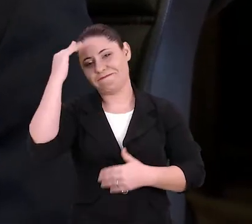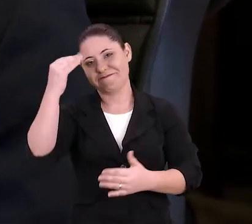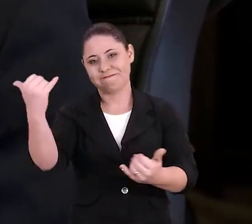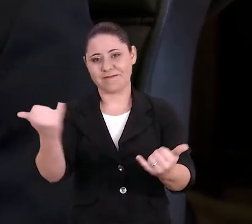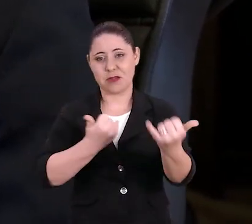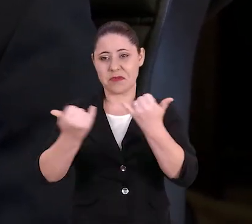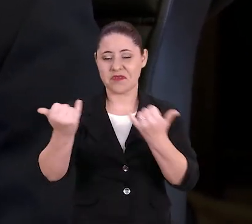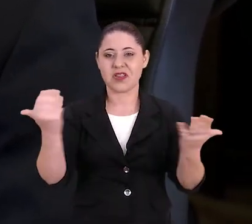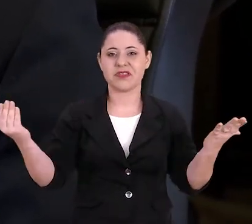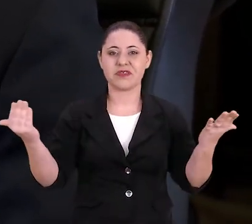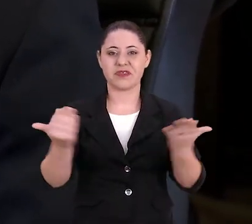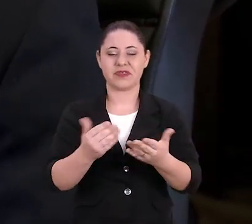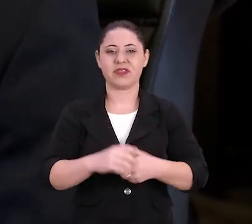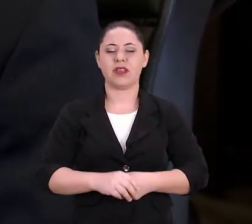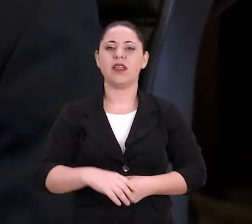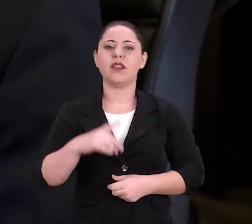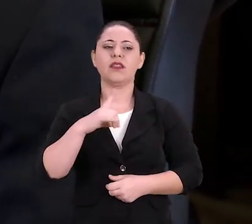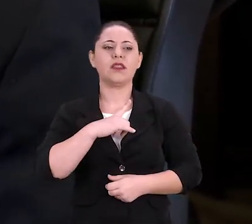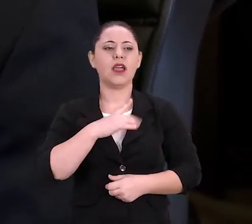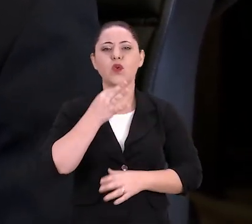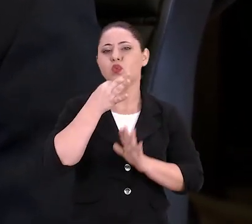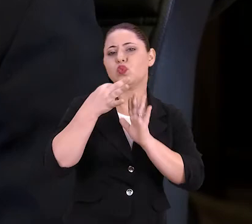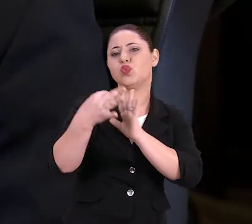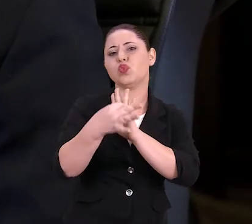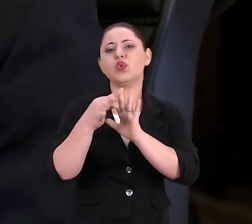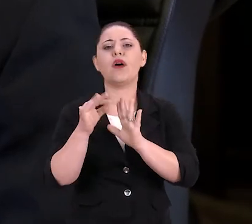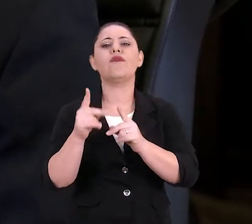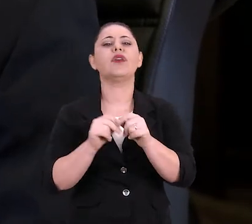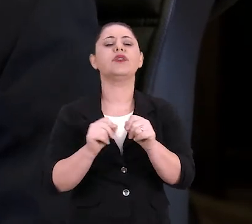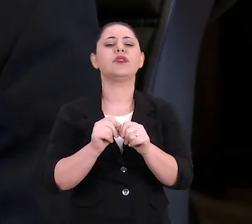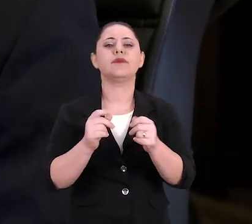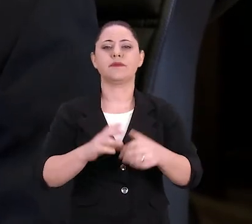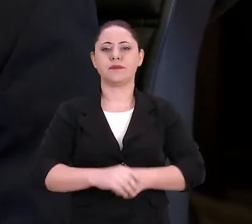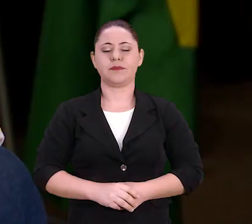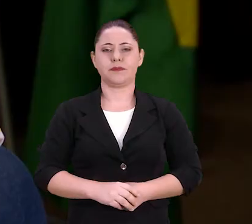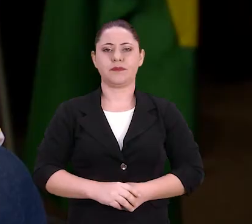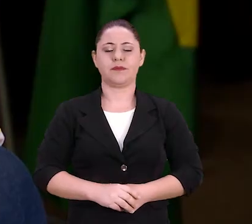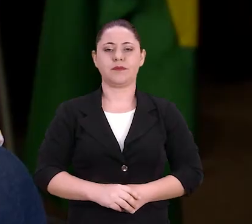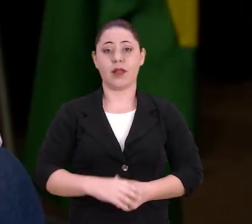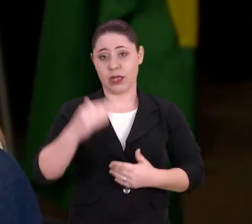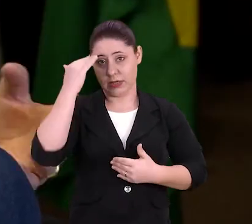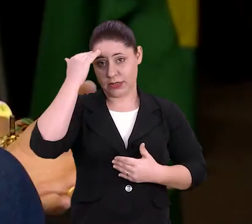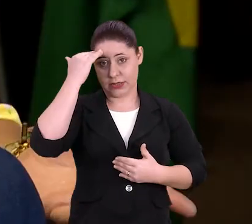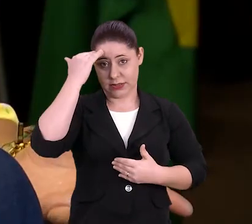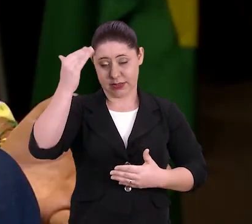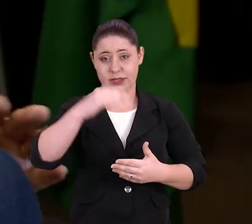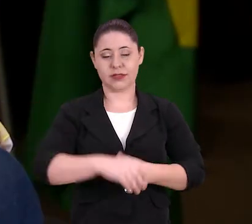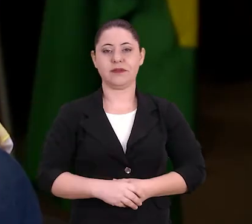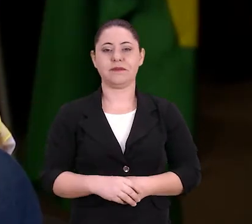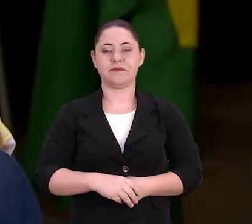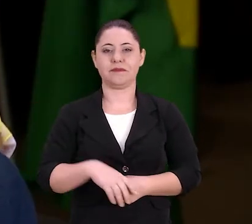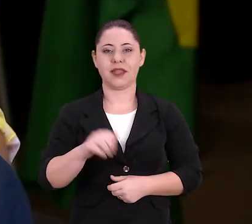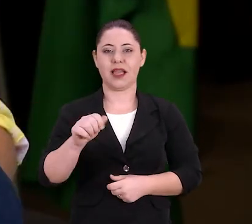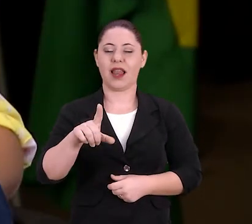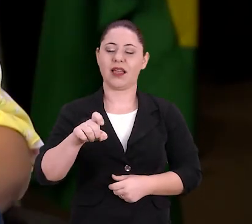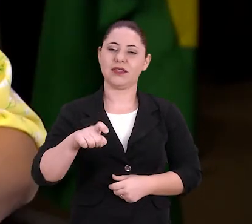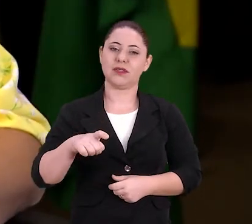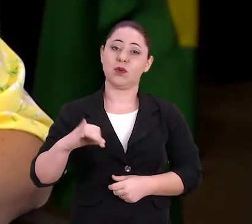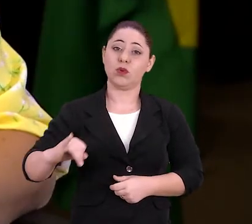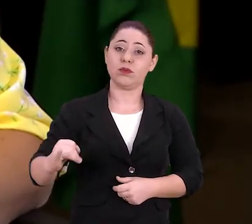pelas informações que você passou para a gente. Você tem alguma consideração a fazer? Quero agradecer, né, Alex,